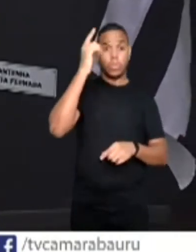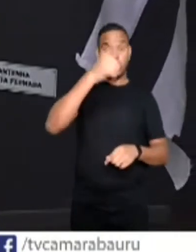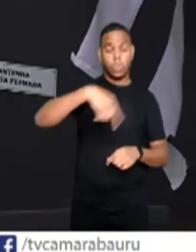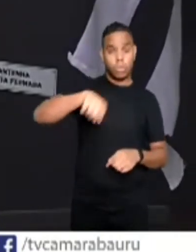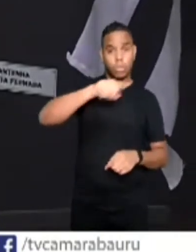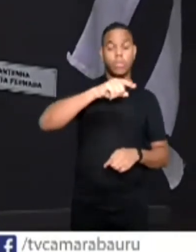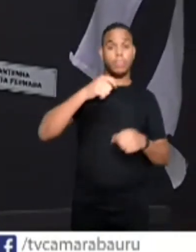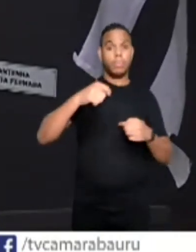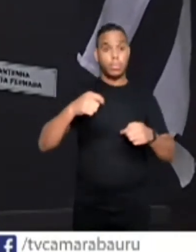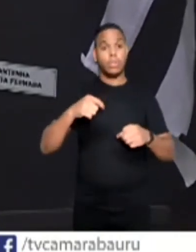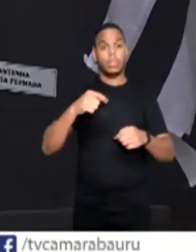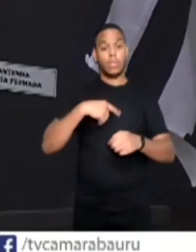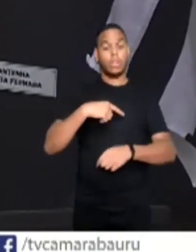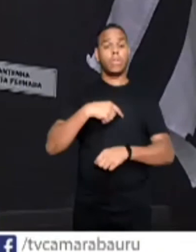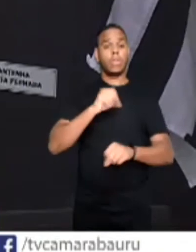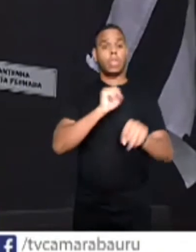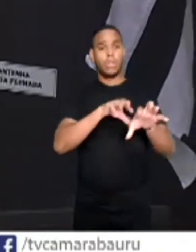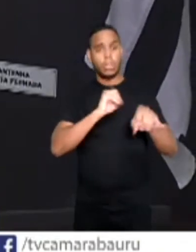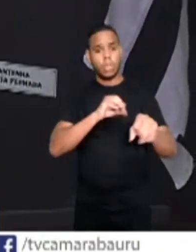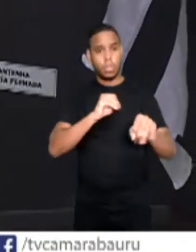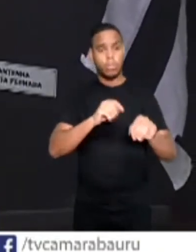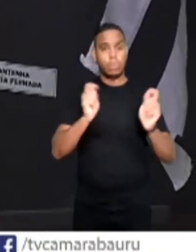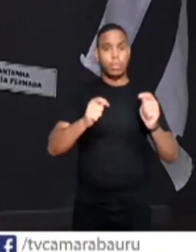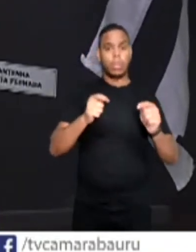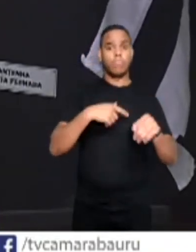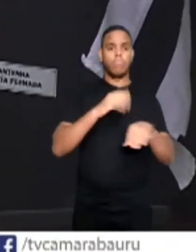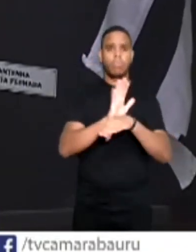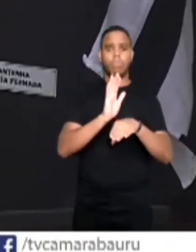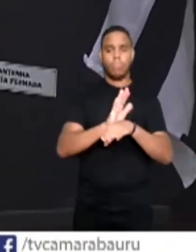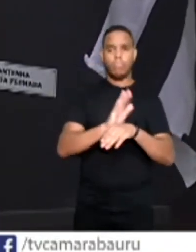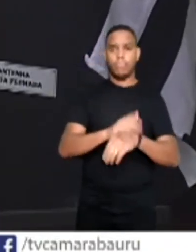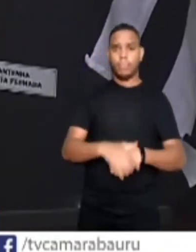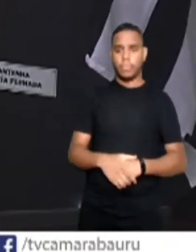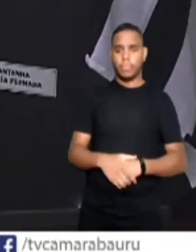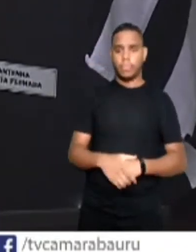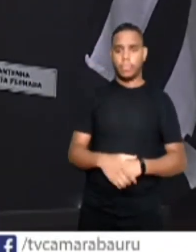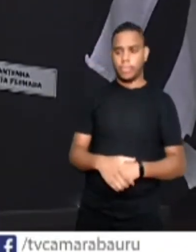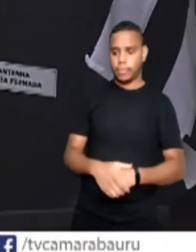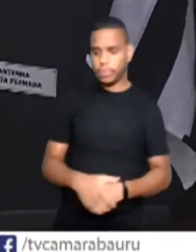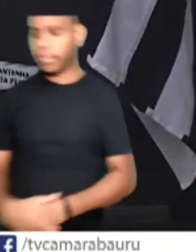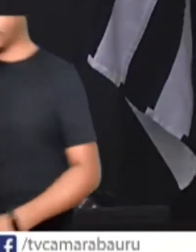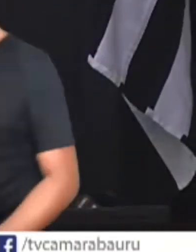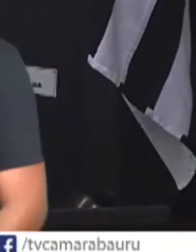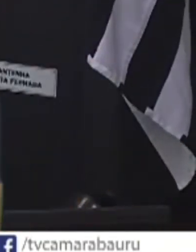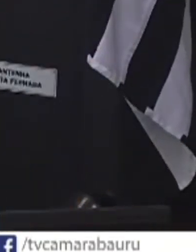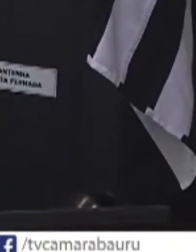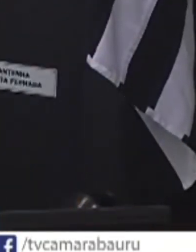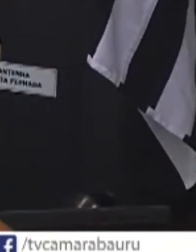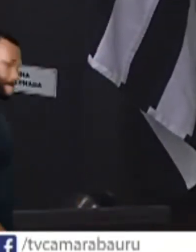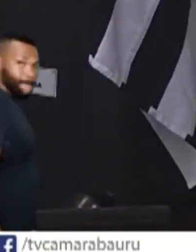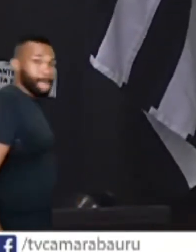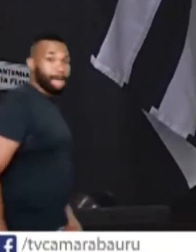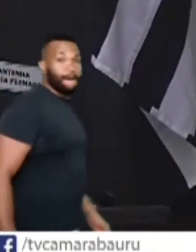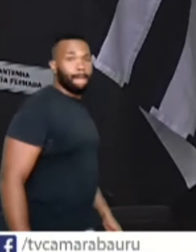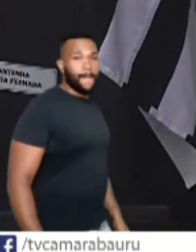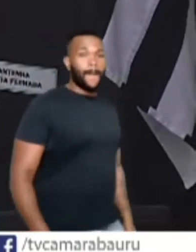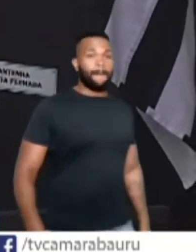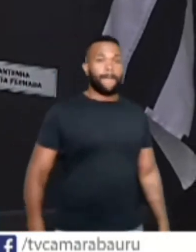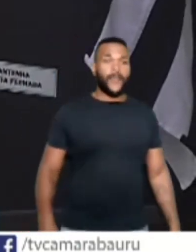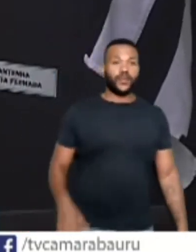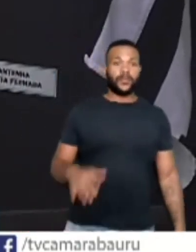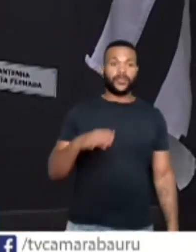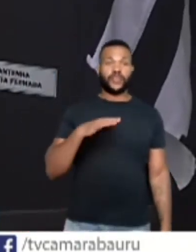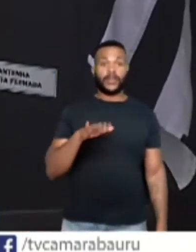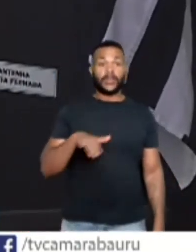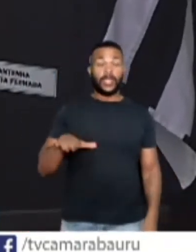forma educacional, possa contribuir para que nós tenhamos uma cidade cada vez melhor, independentemente do